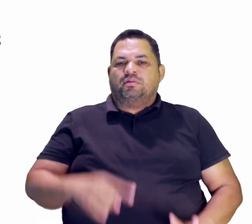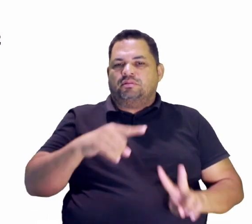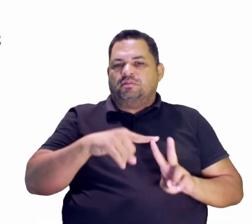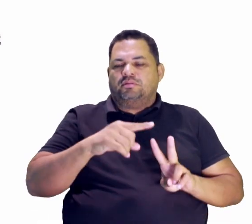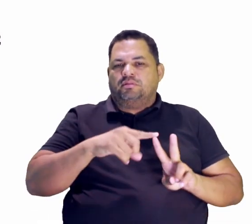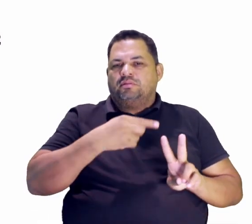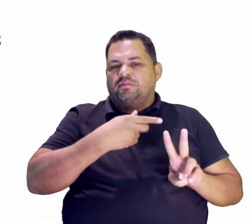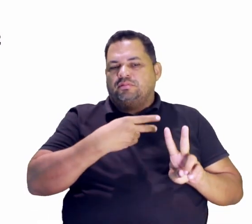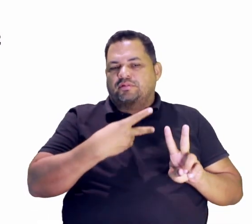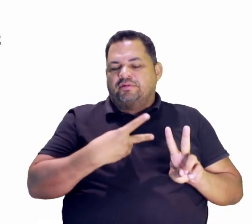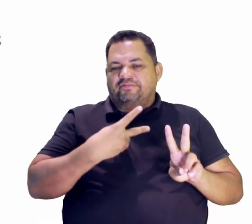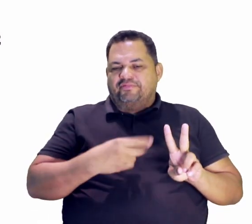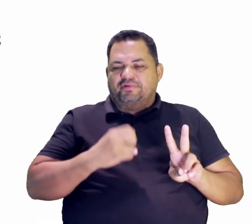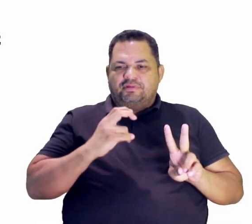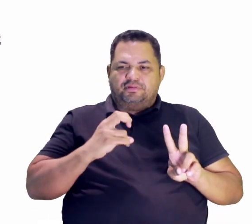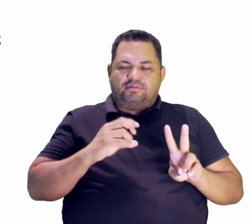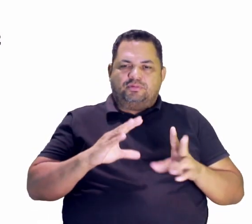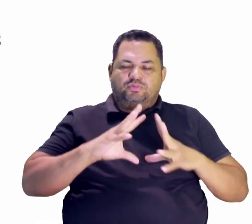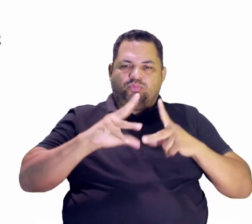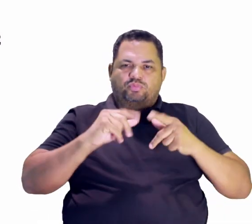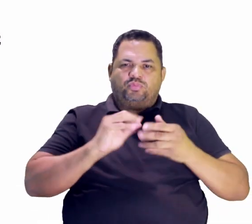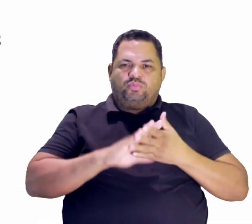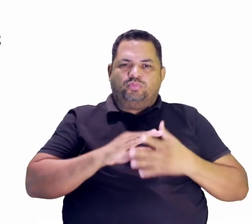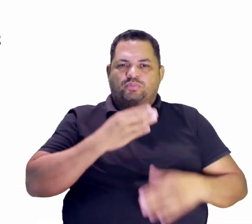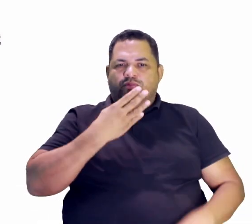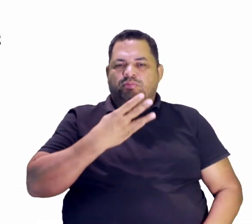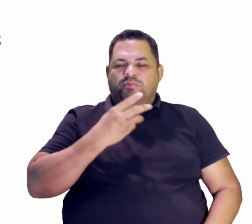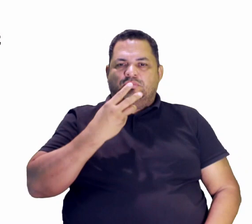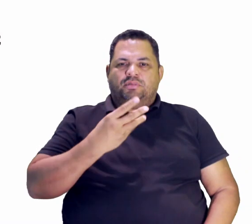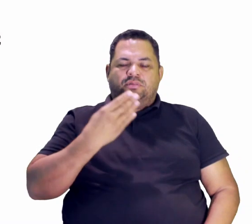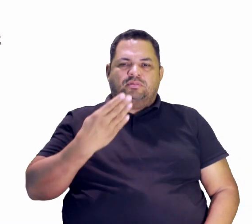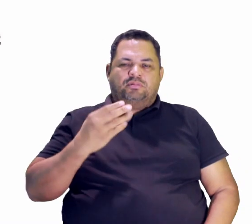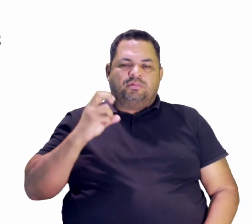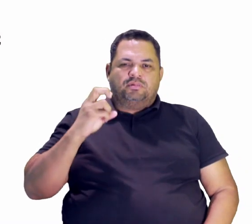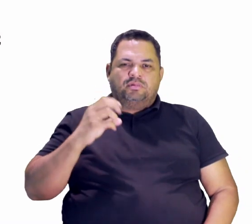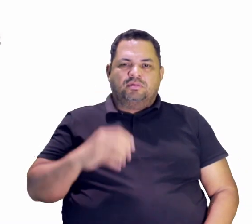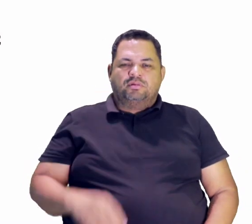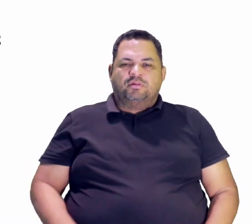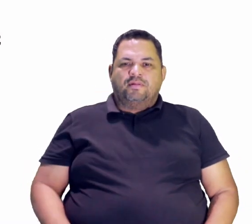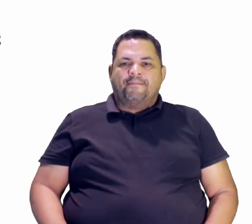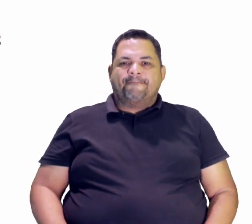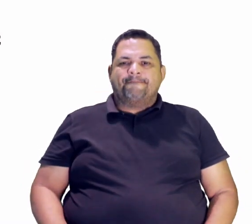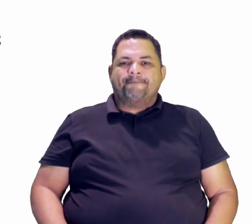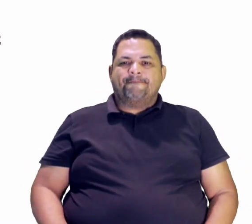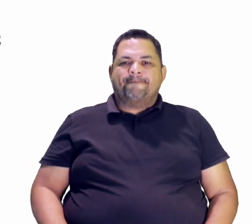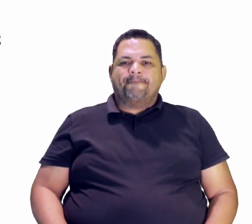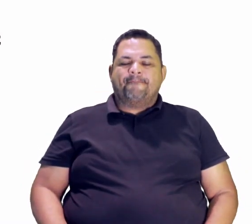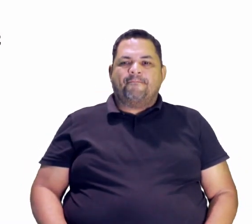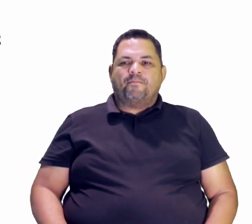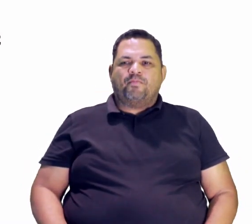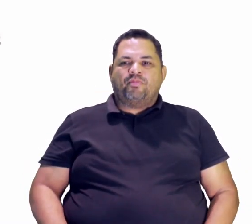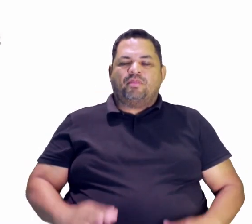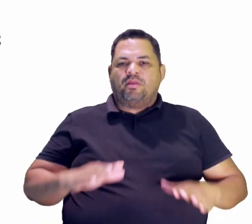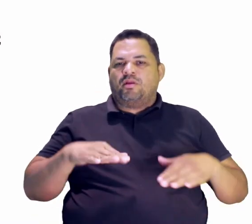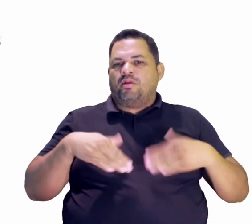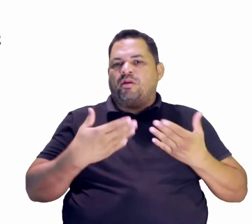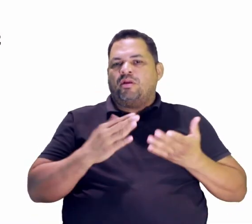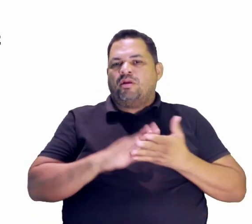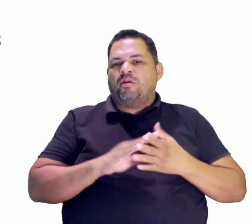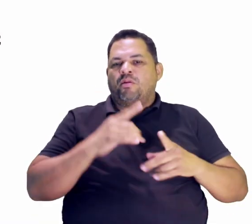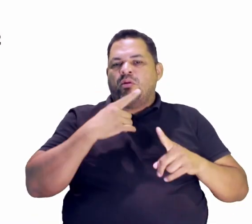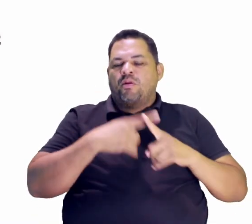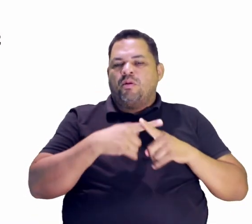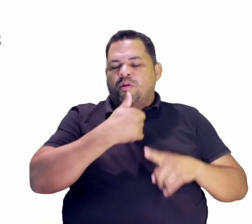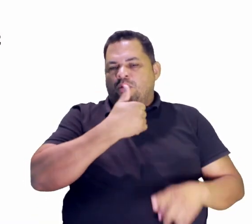5. Todos os múltiplos de 3, 4 e 5, 3 e 4 vão dar múltiplo de 5. Como aqui multiplicou por 10,